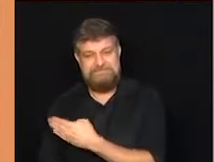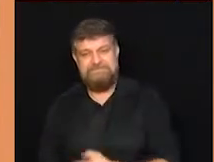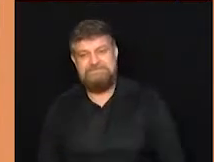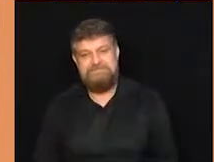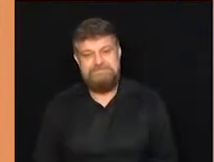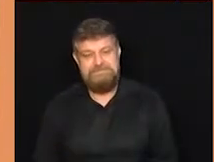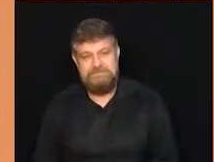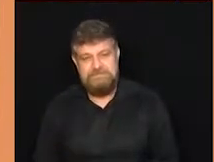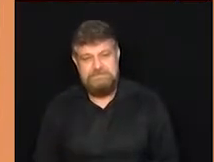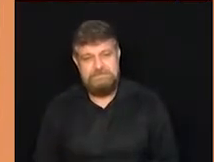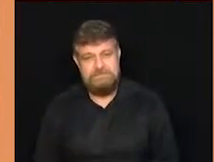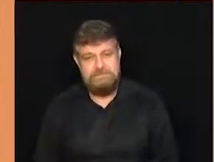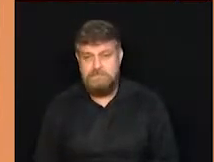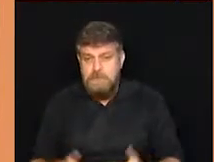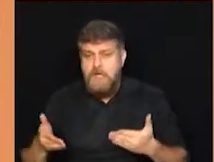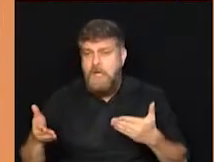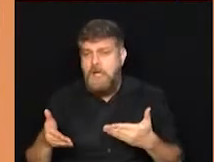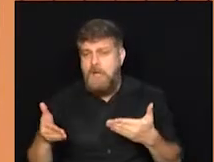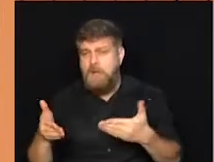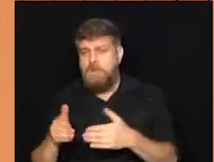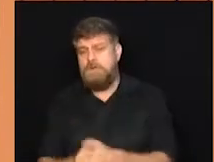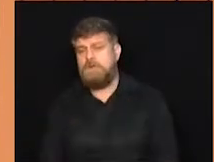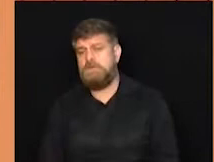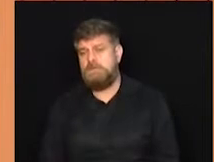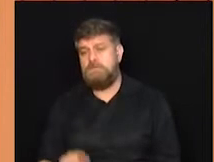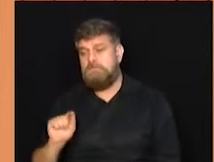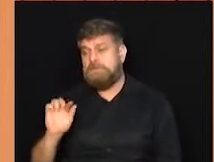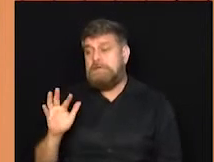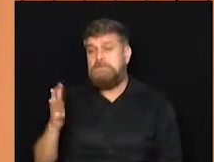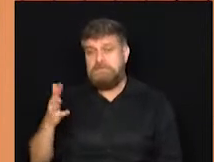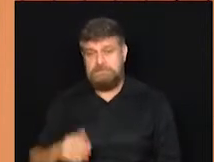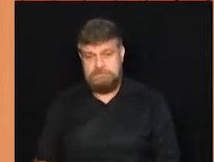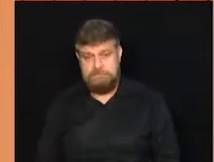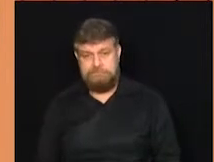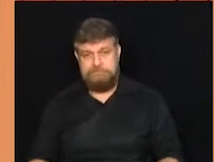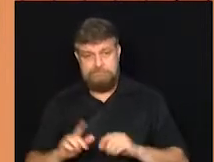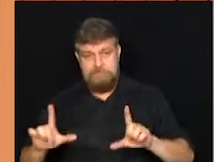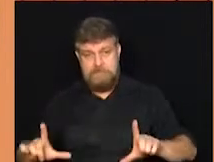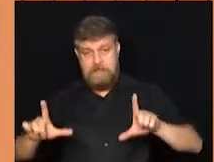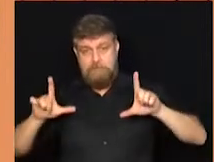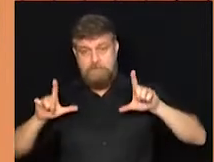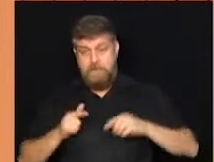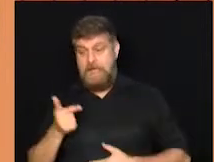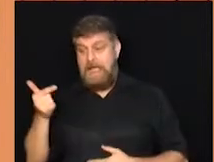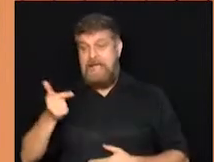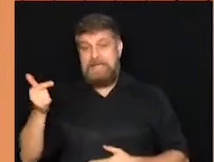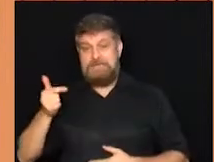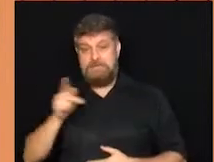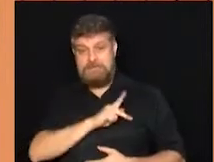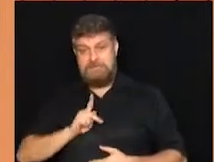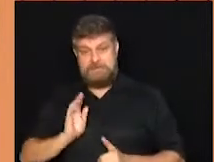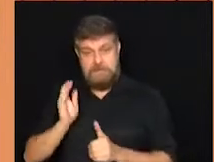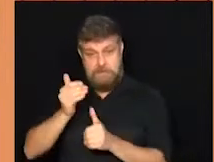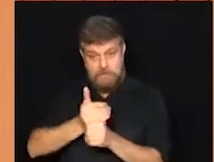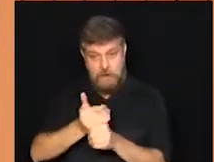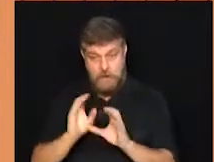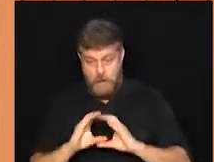comunicacão@campinas.sp.leg.br. Agora, vamos ouvir a nossa vice-presidenta do Conselho da Comunidade